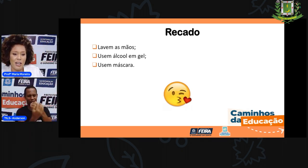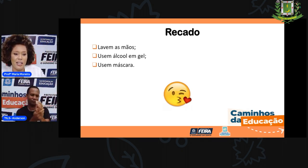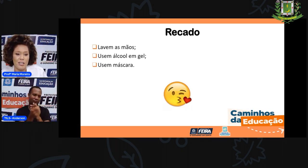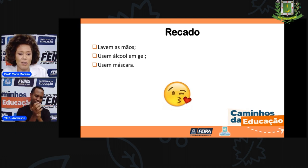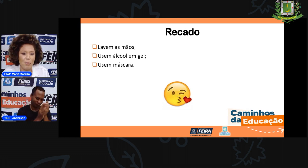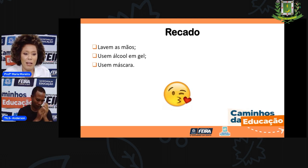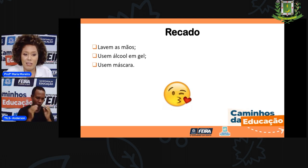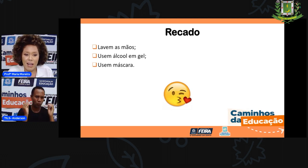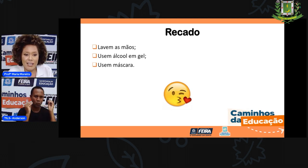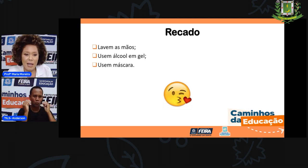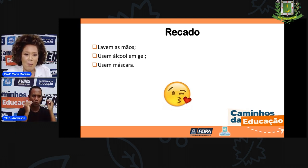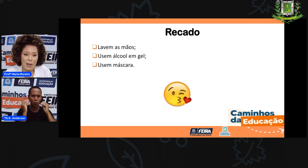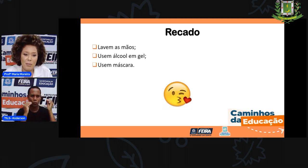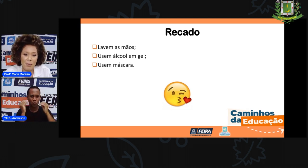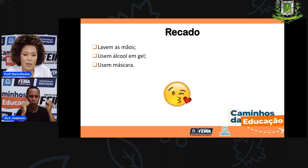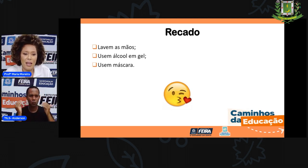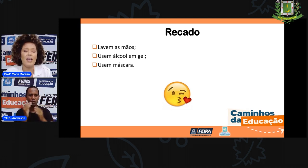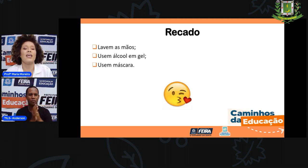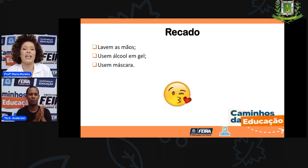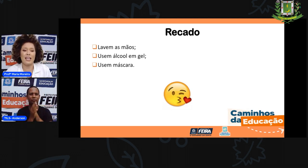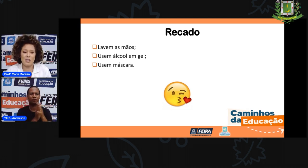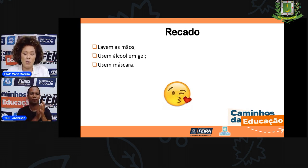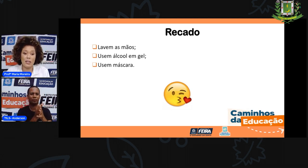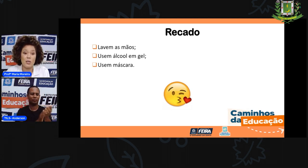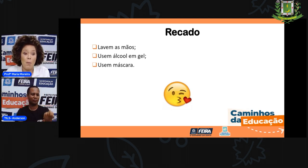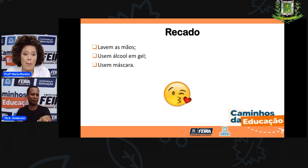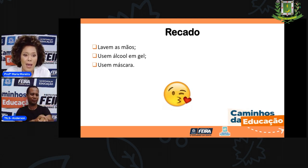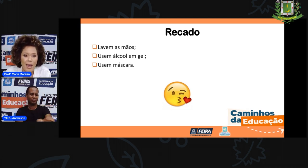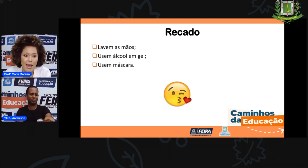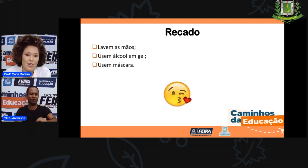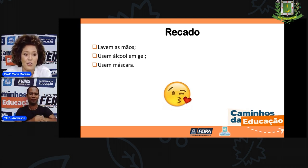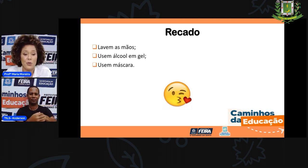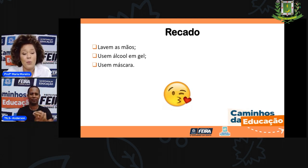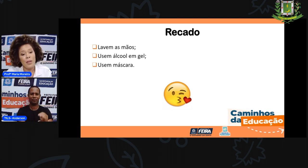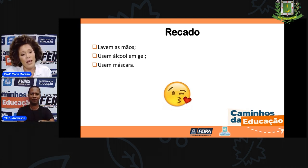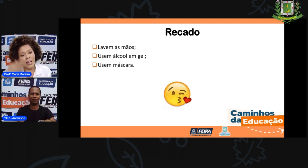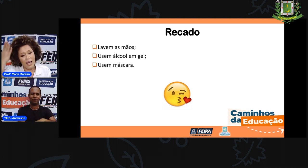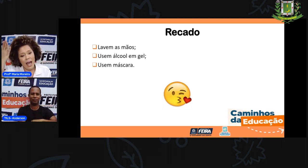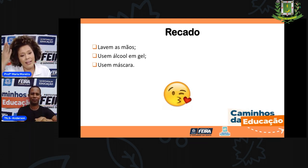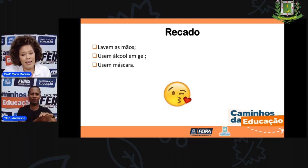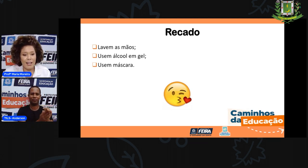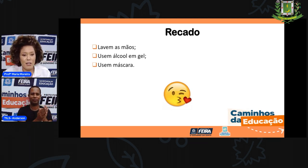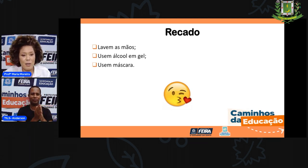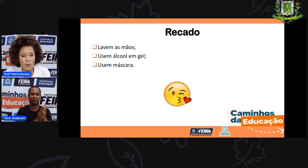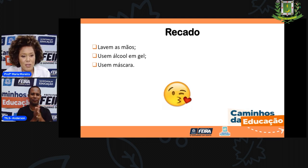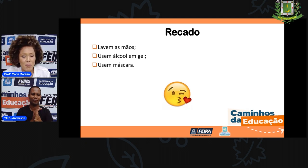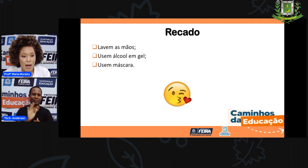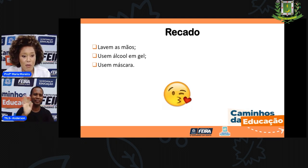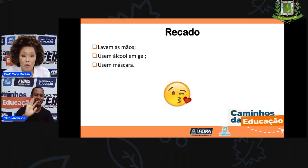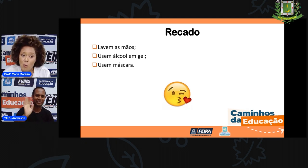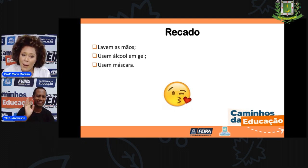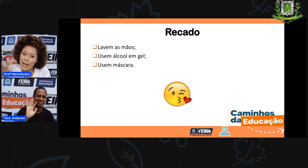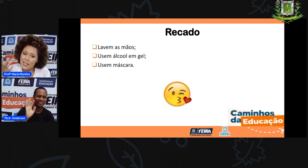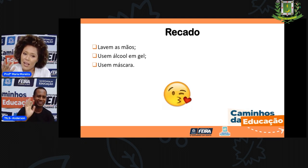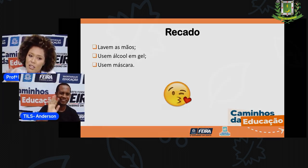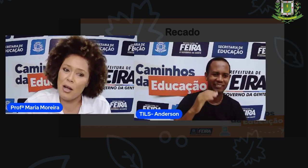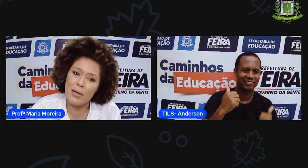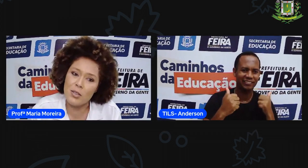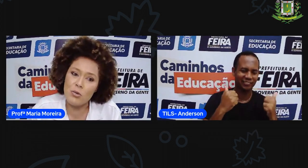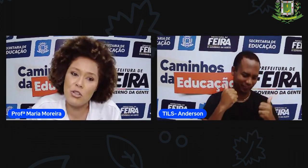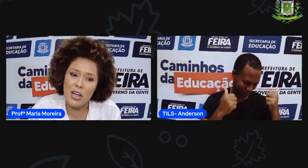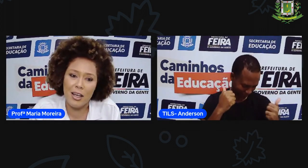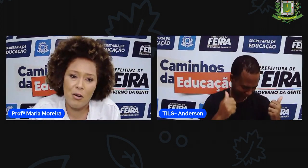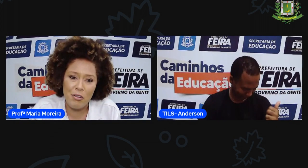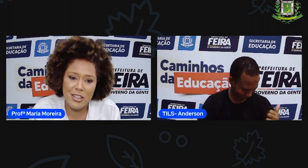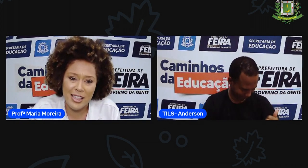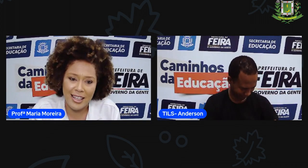aí de Anderson também. Anderson está ali se limpando para poder... Isso, Anderson. Um beijo. E até a nossa próxima aula. Foi um prazer estar mais